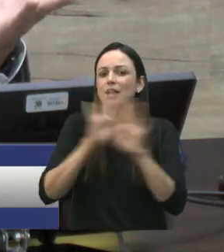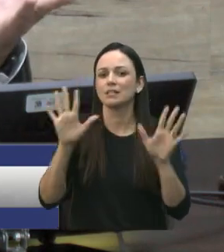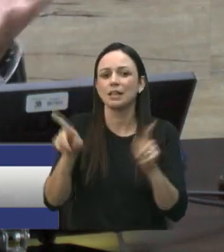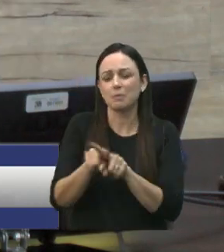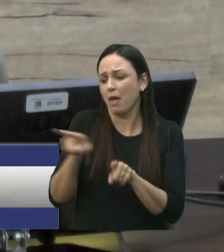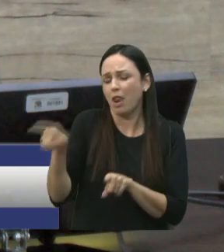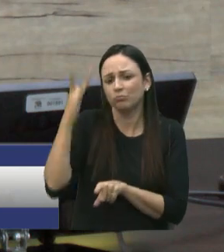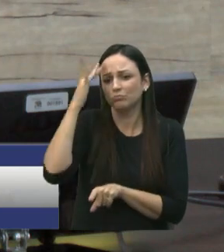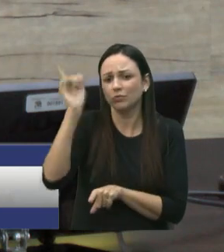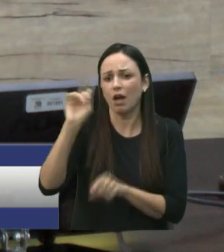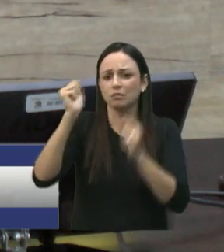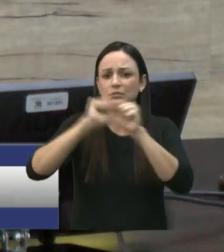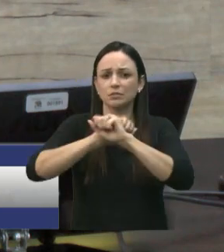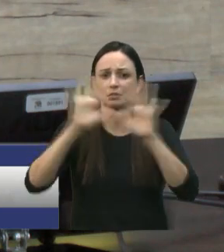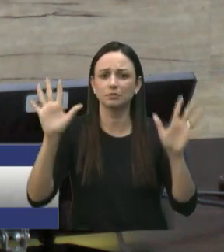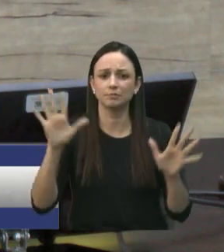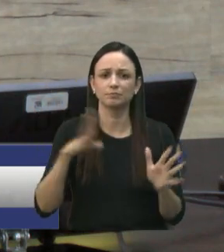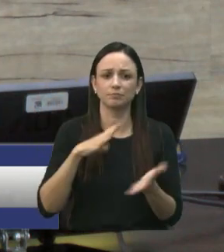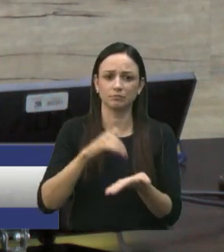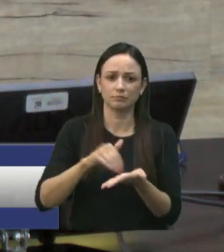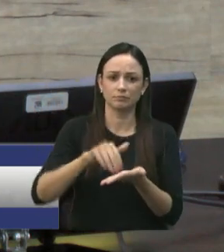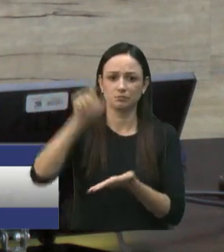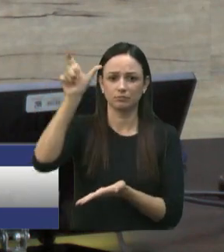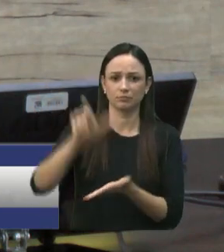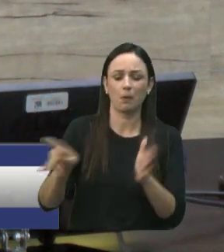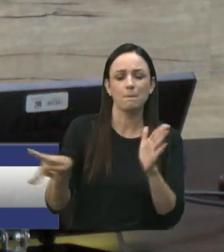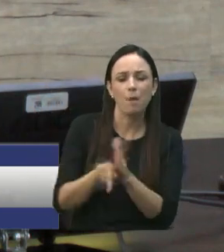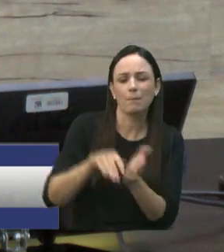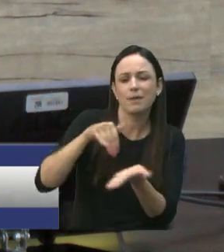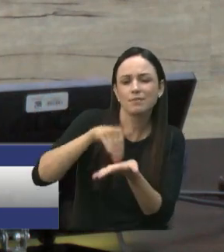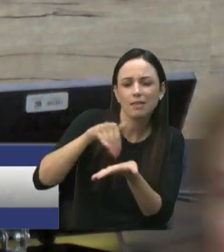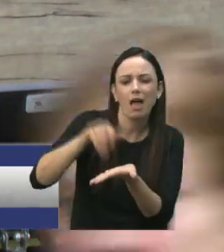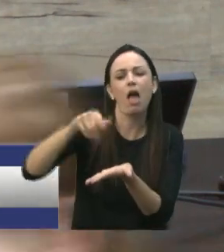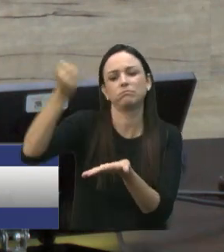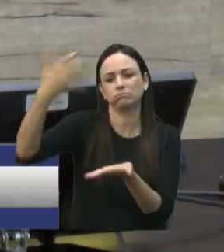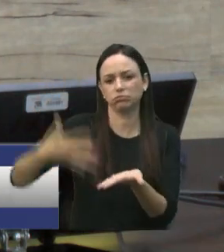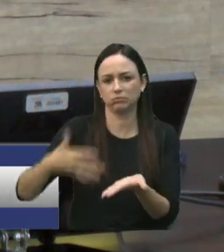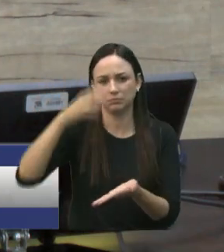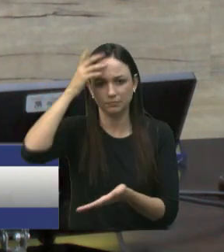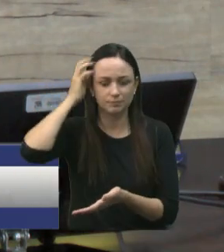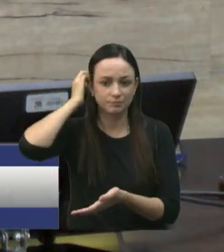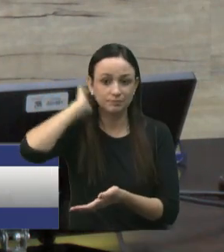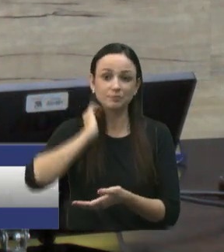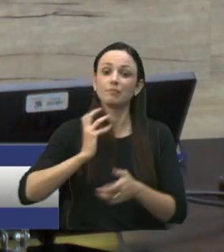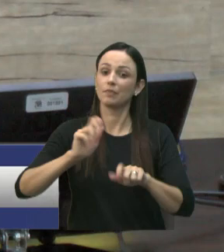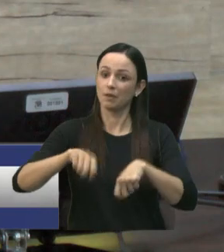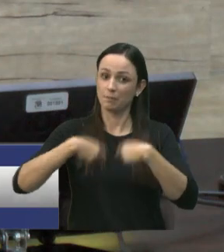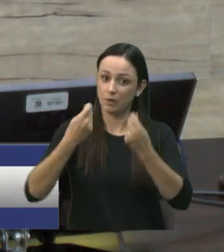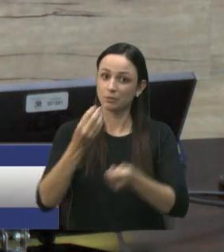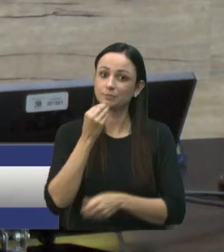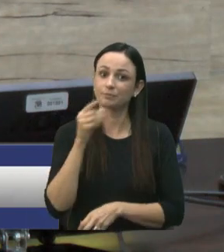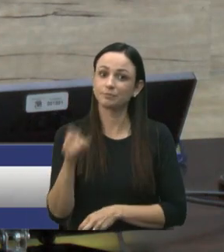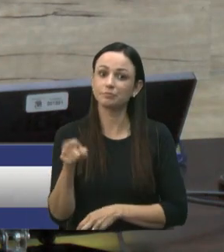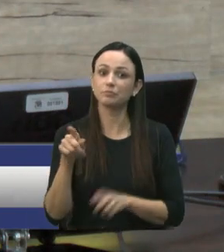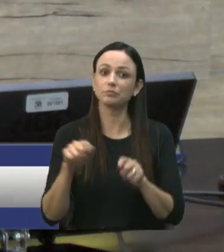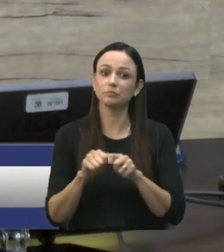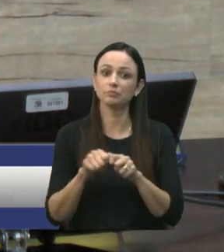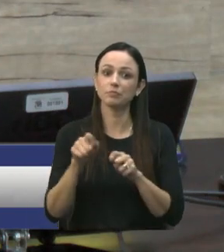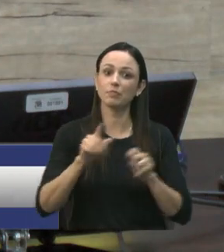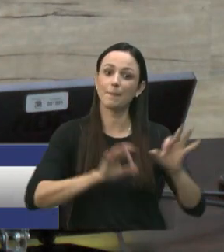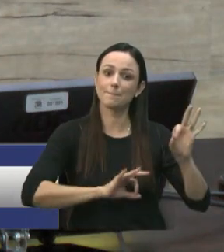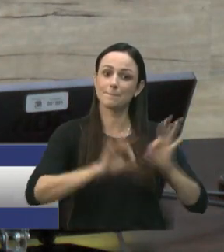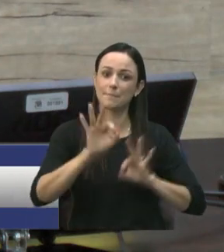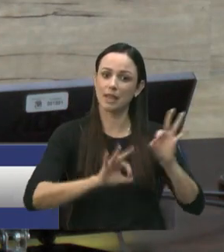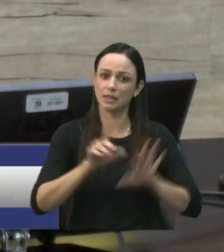sabe esclarecer. Deveria ser o secretário da pasta dentro disso. Mas foi dada essa oportunidade para ele, que ele fizesse um